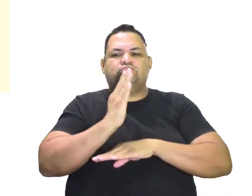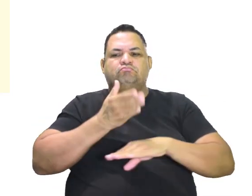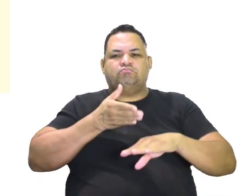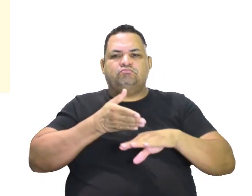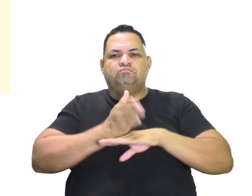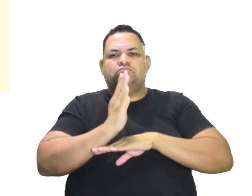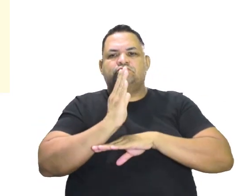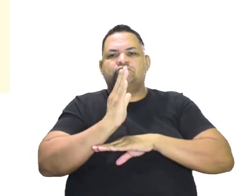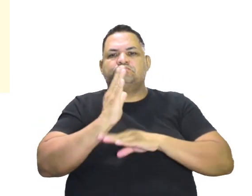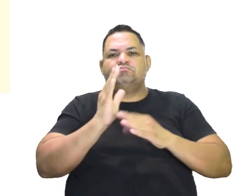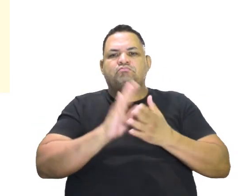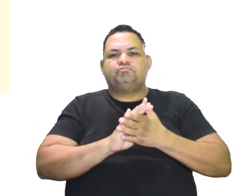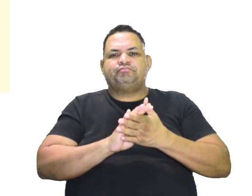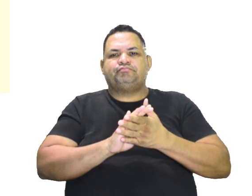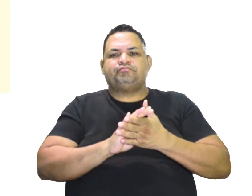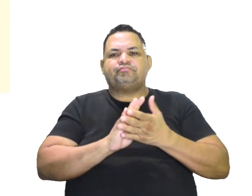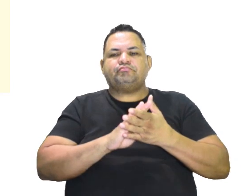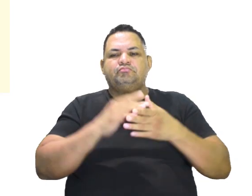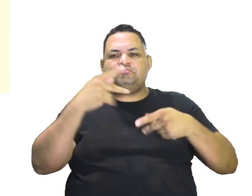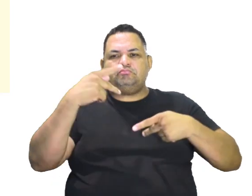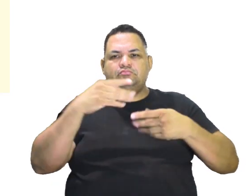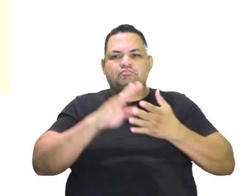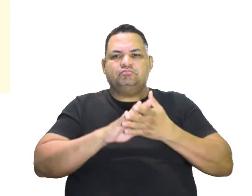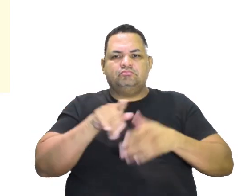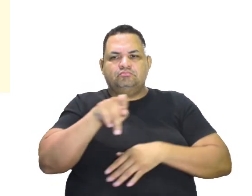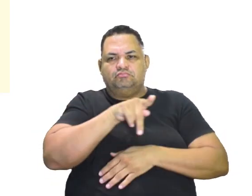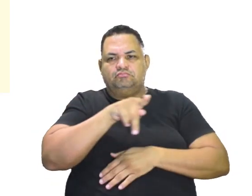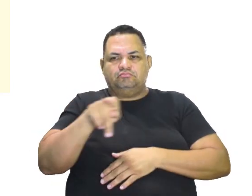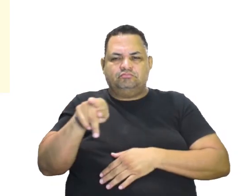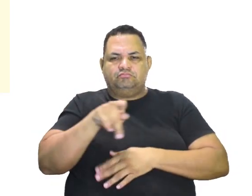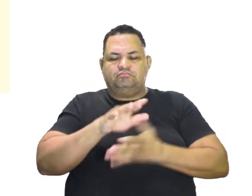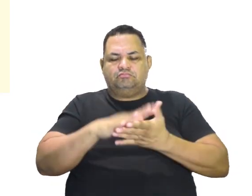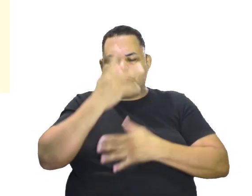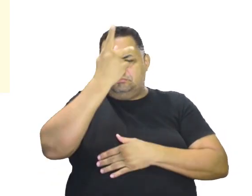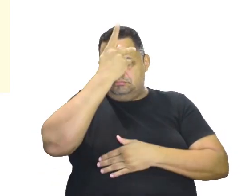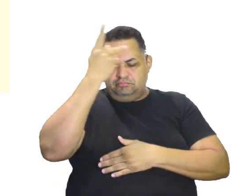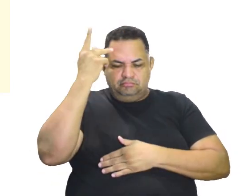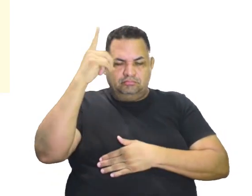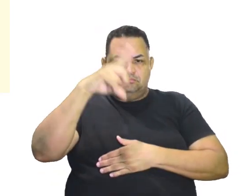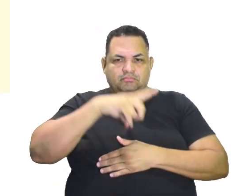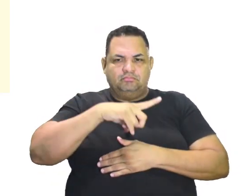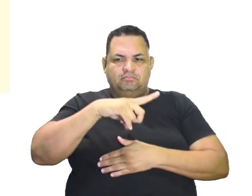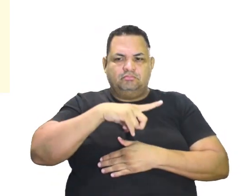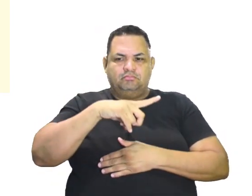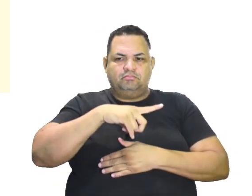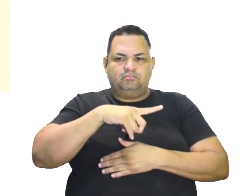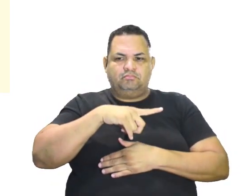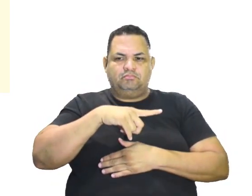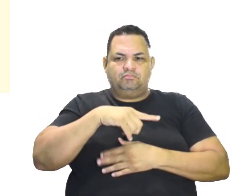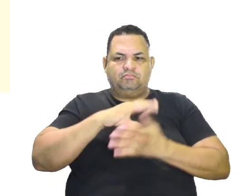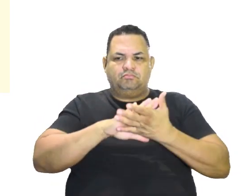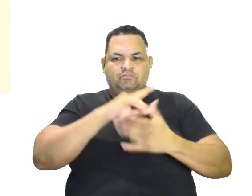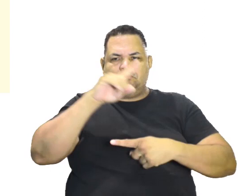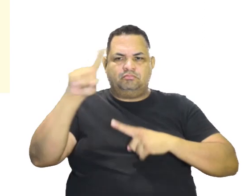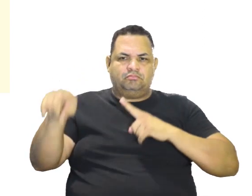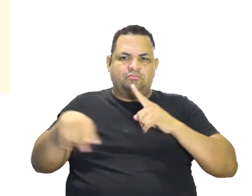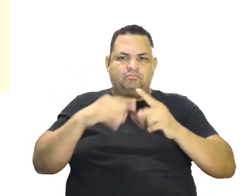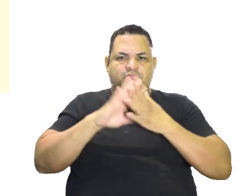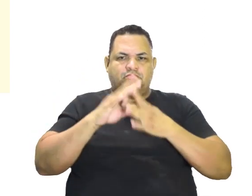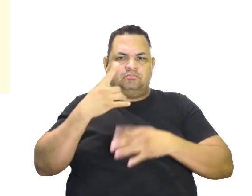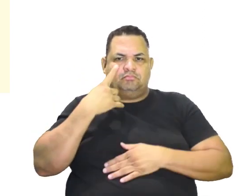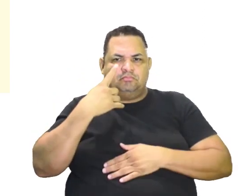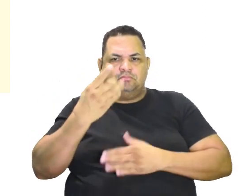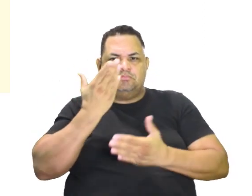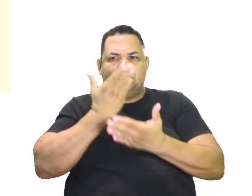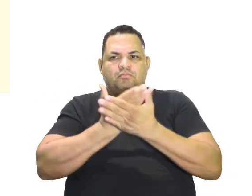essa aprovação dos professores, as pessoas que tinham ali a missão de